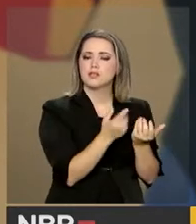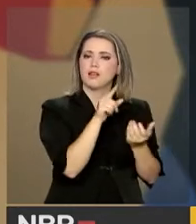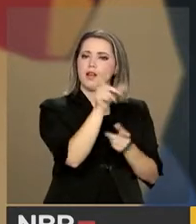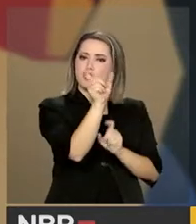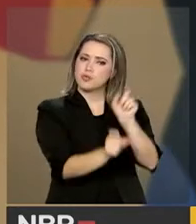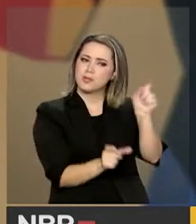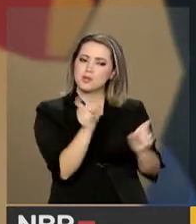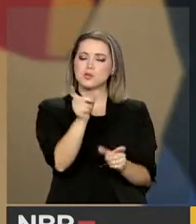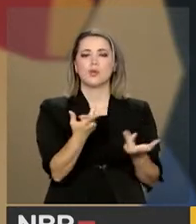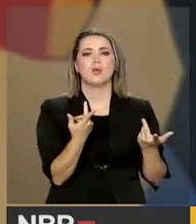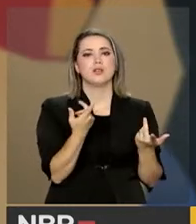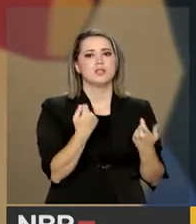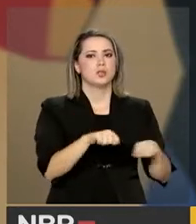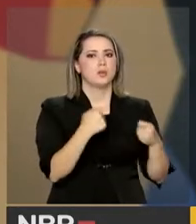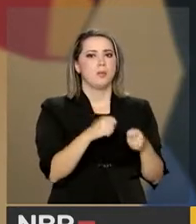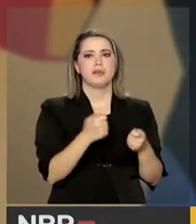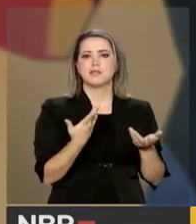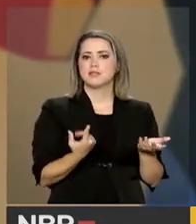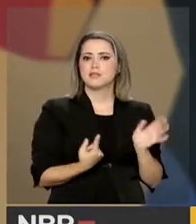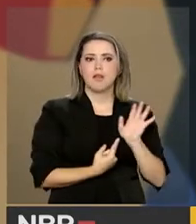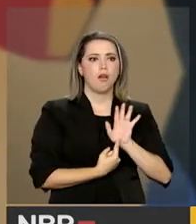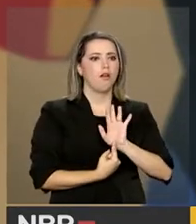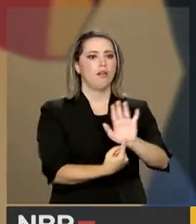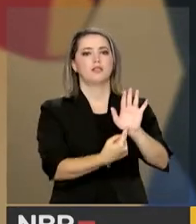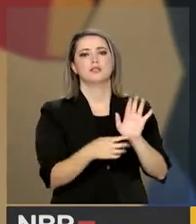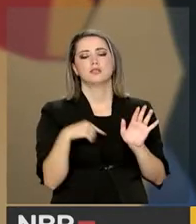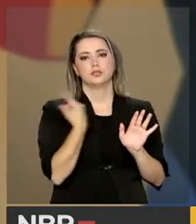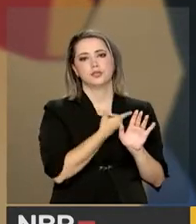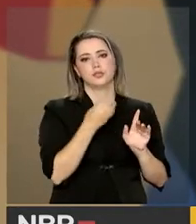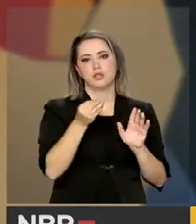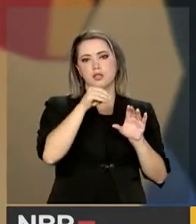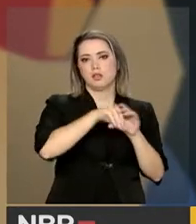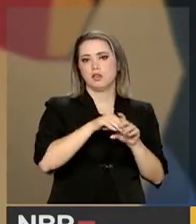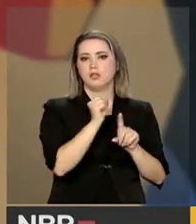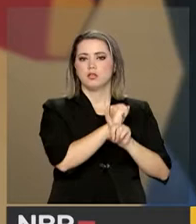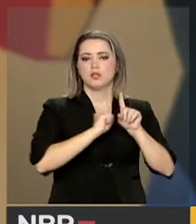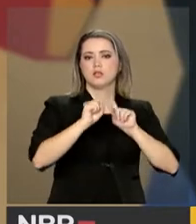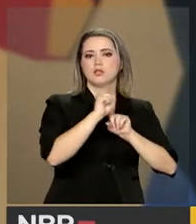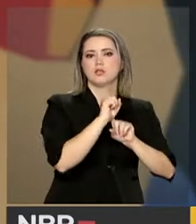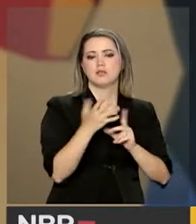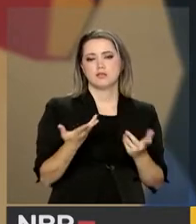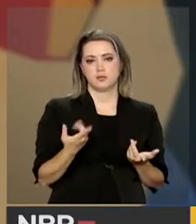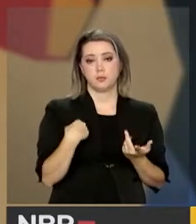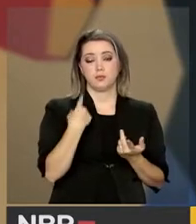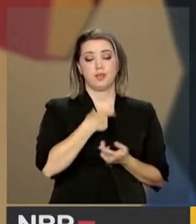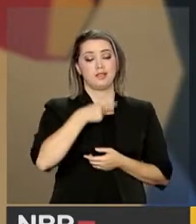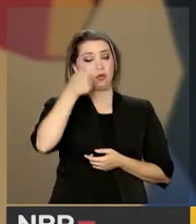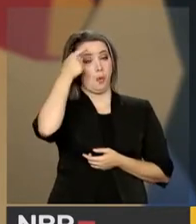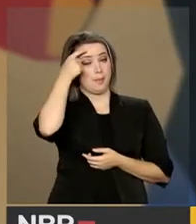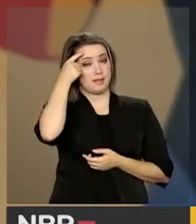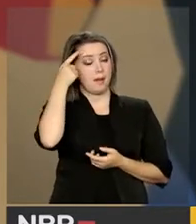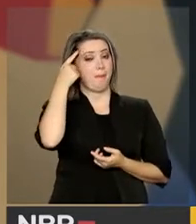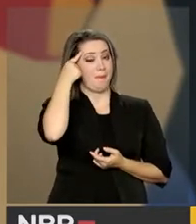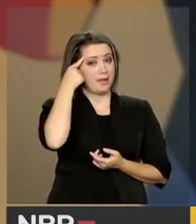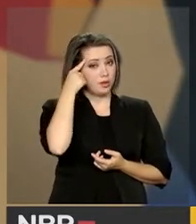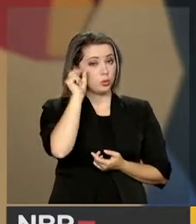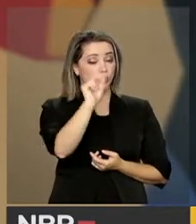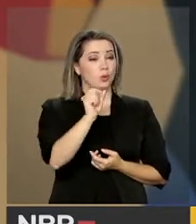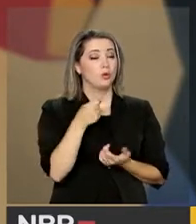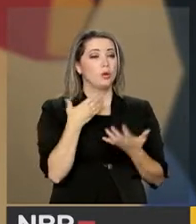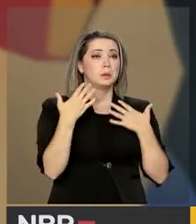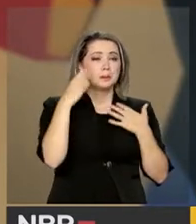não necessariamente têm protagonismo dentro da nossa sociedade. Então, uma reflexão para que o museu pense o que é que